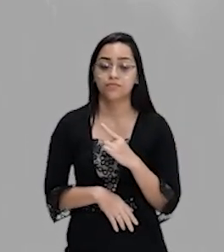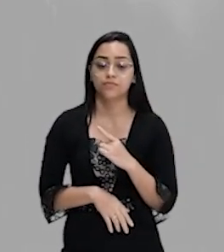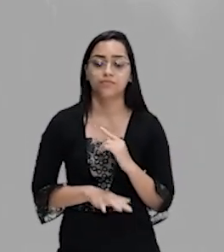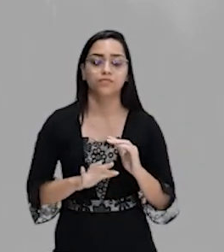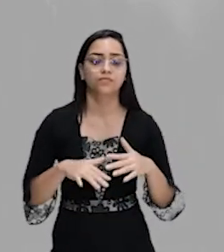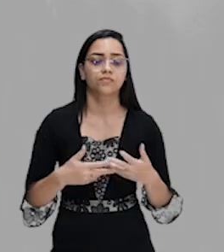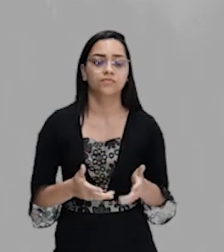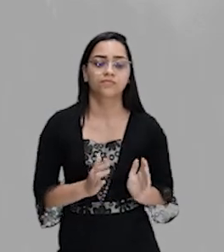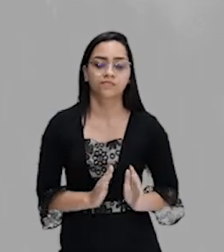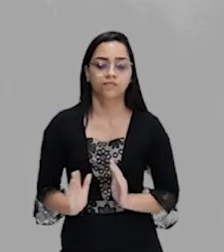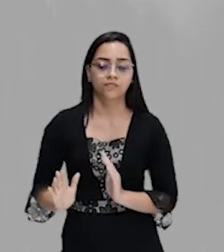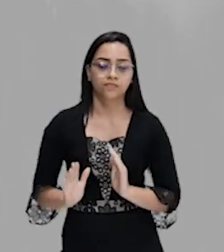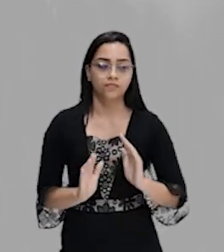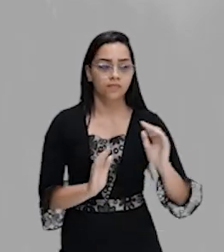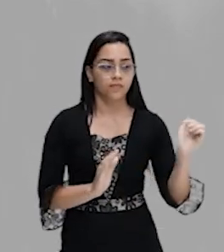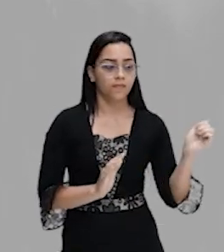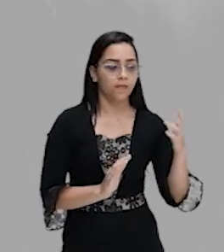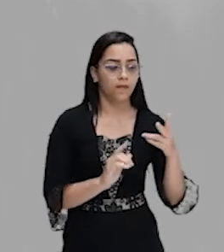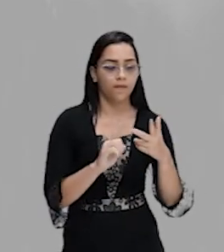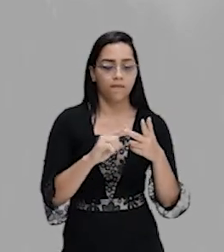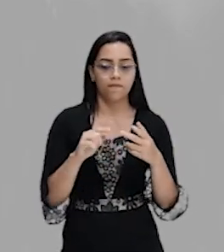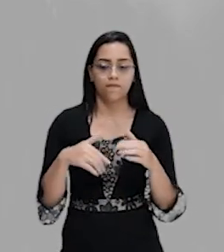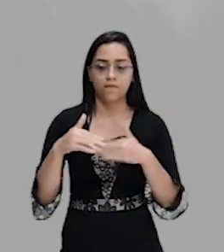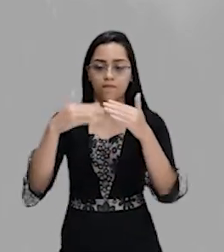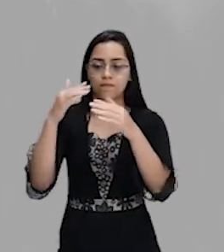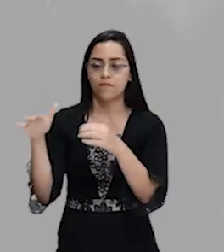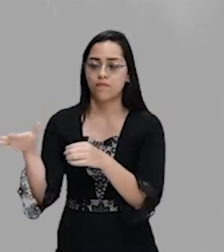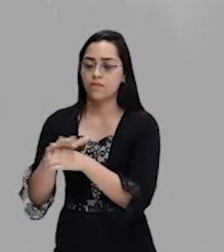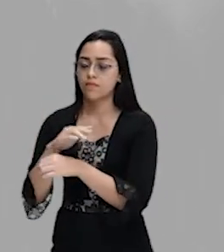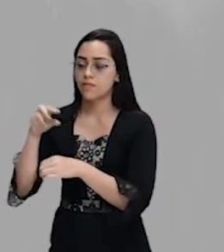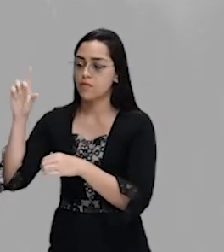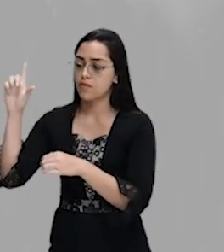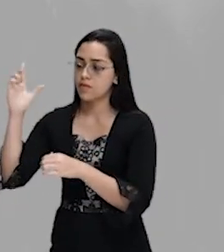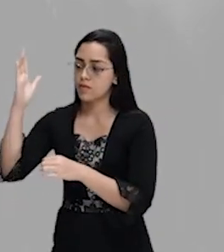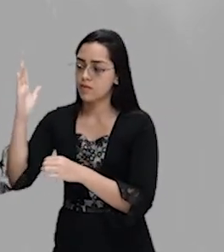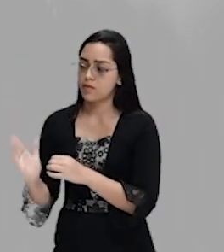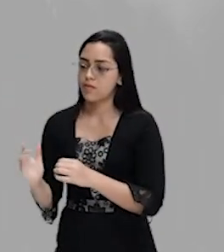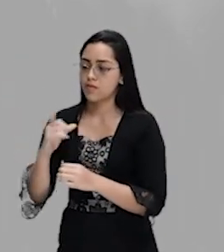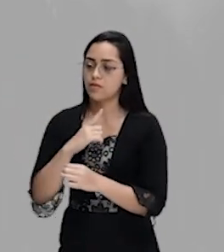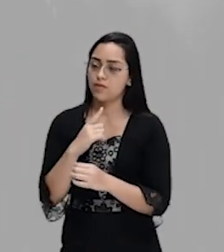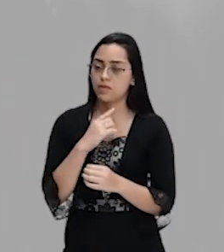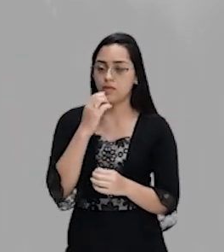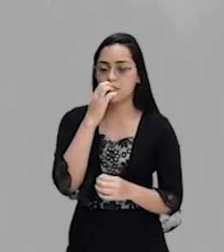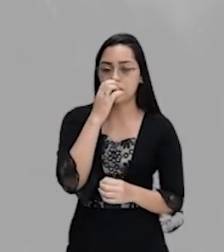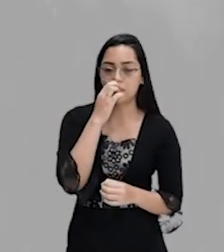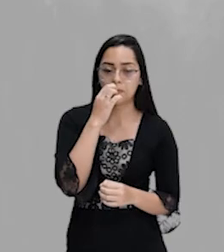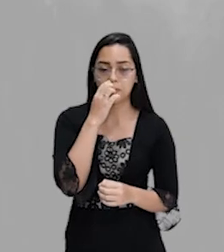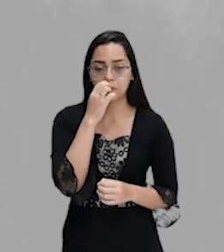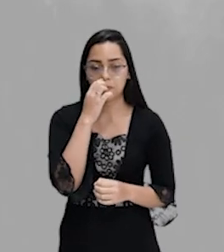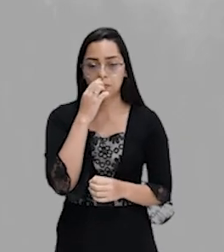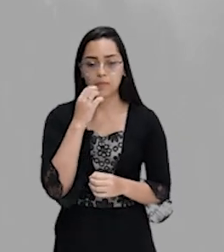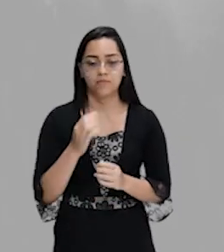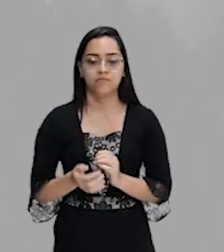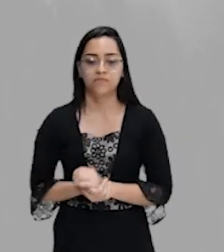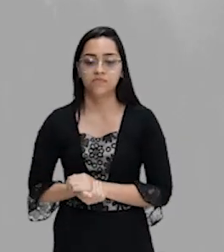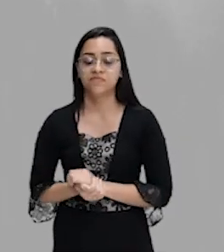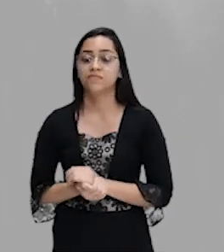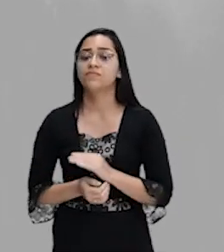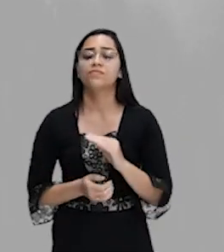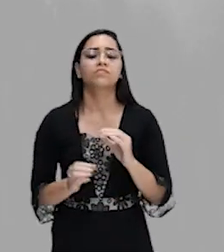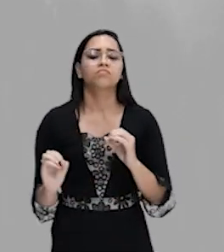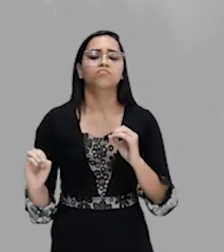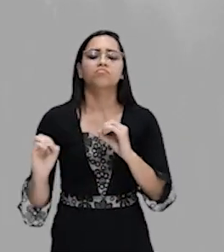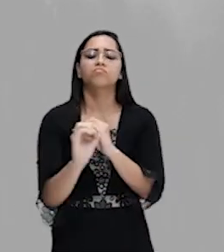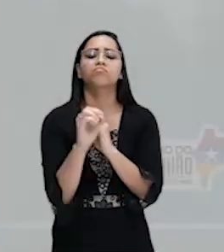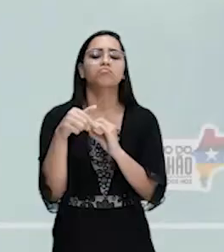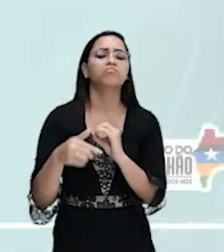é nova, crescente, cheia, minguante, até chegar a nova novamente. Ok? Quanto aos